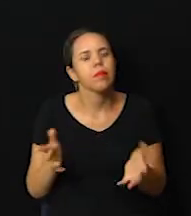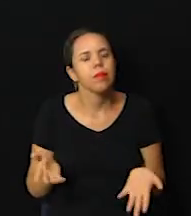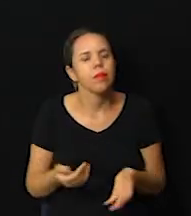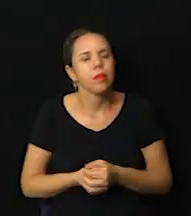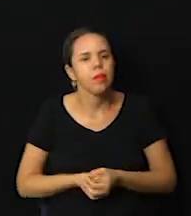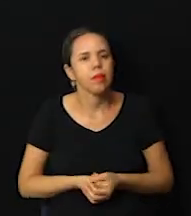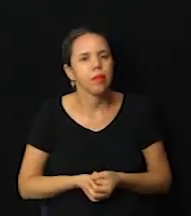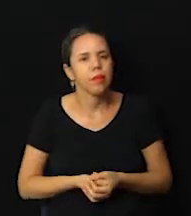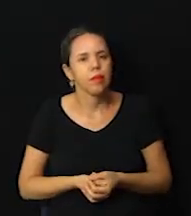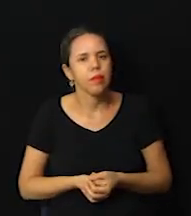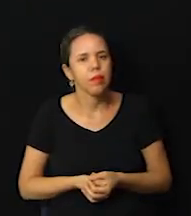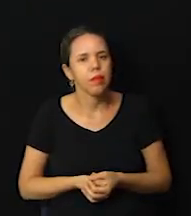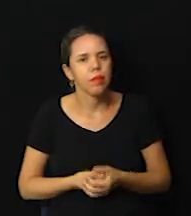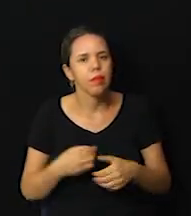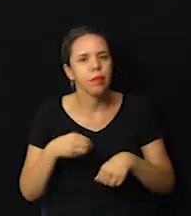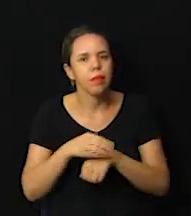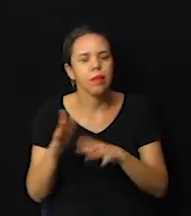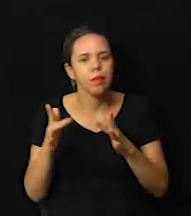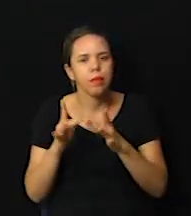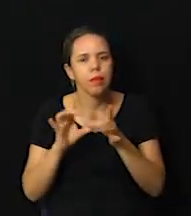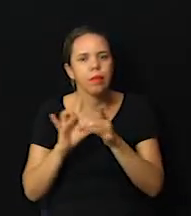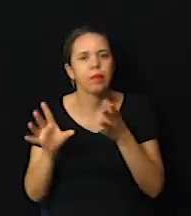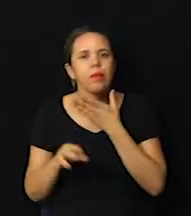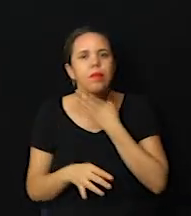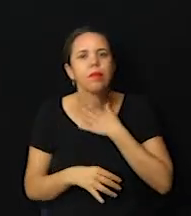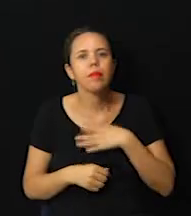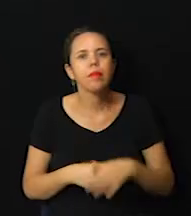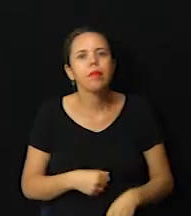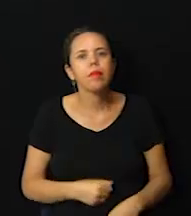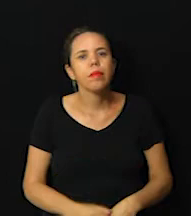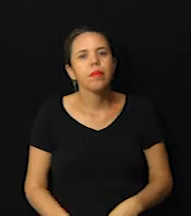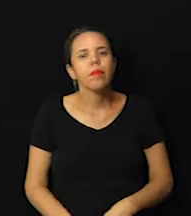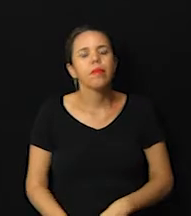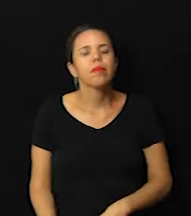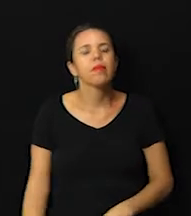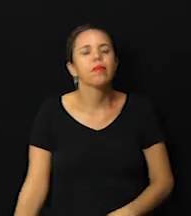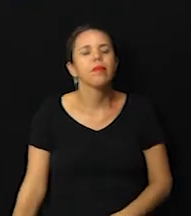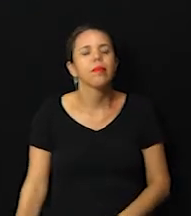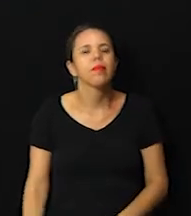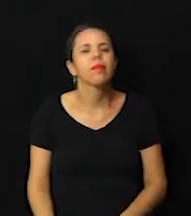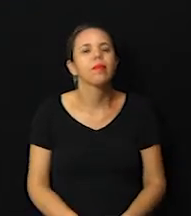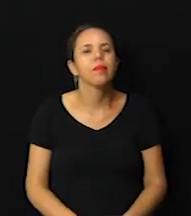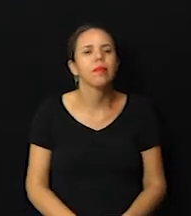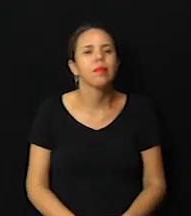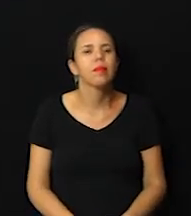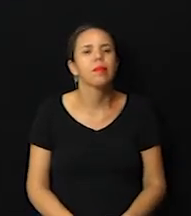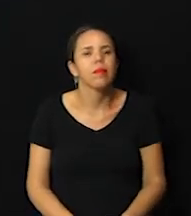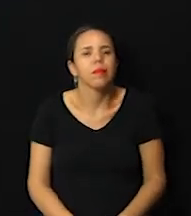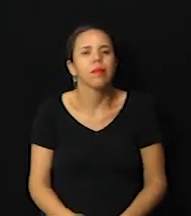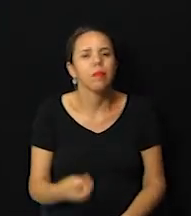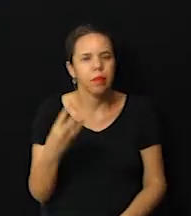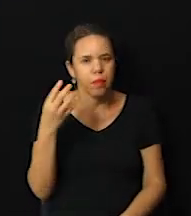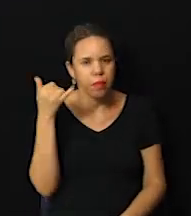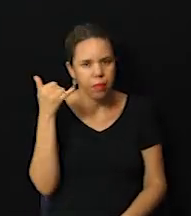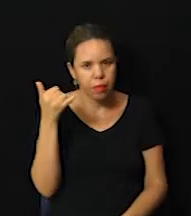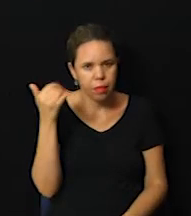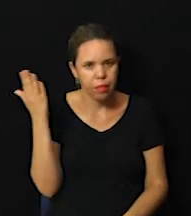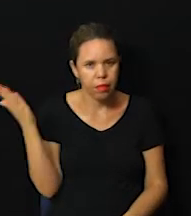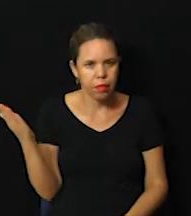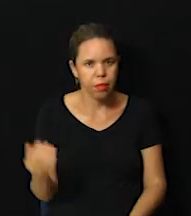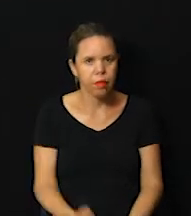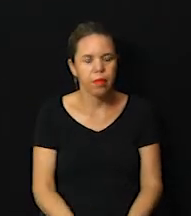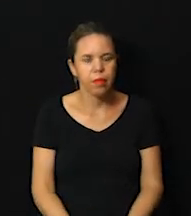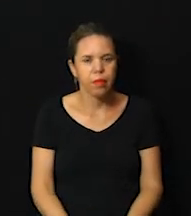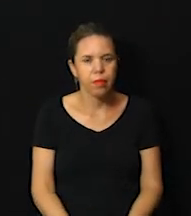que faz? E também pode passar contato, fica à vontade. Ah, tá. Olha, pode entrar em contato pelo nosso telefone